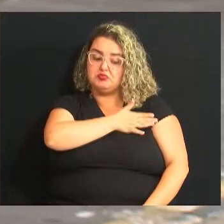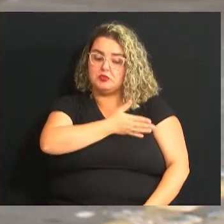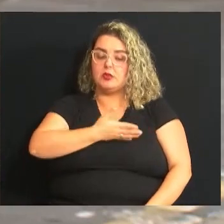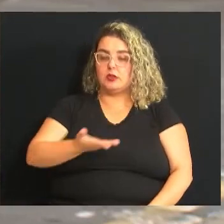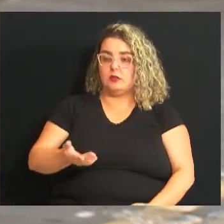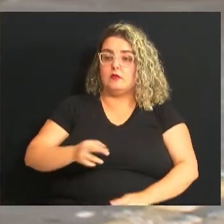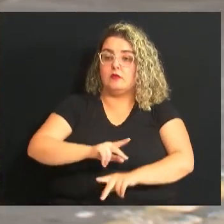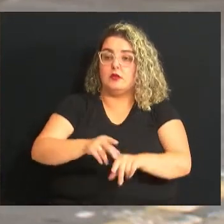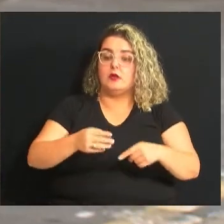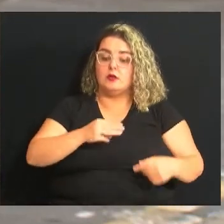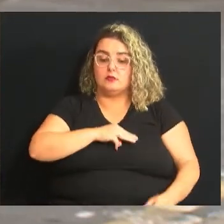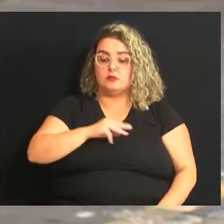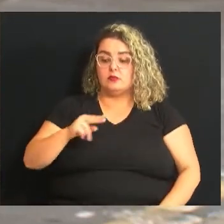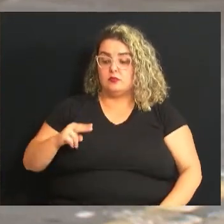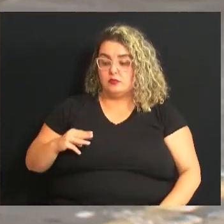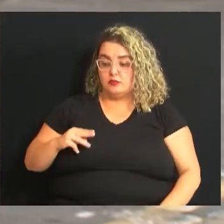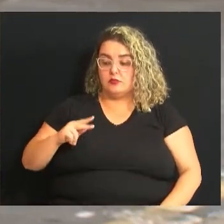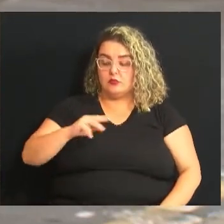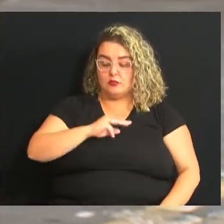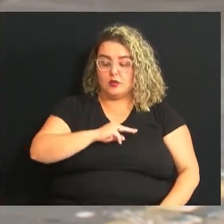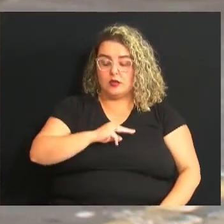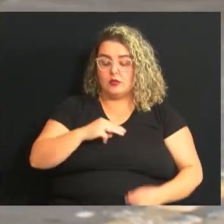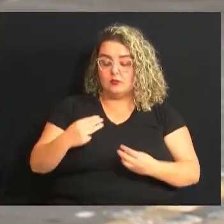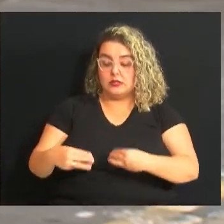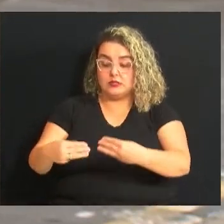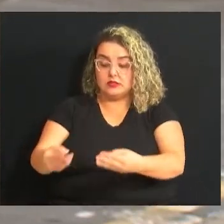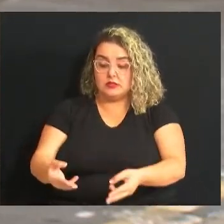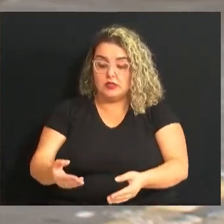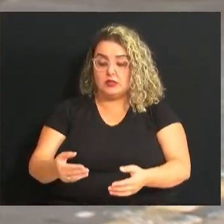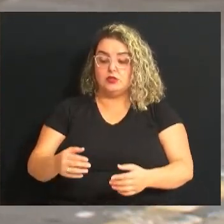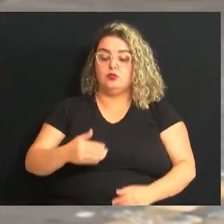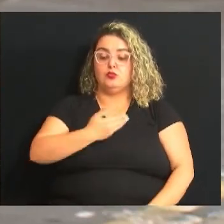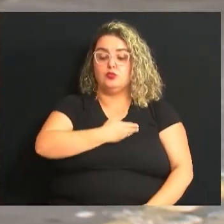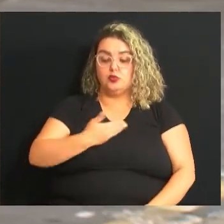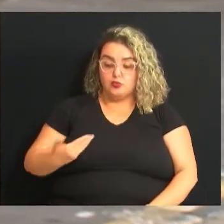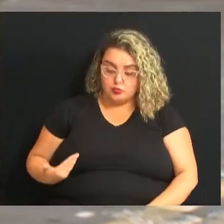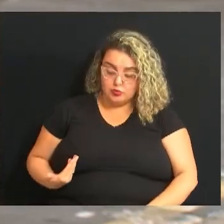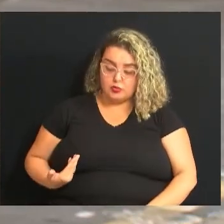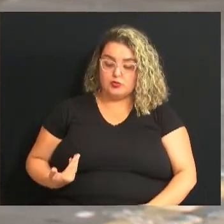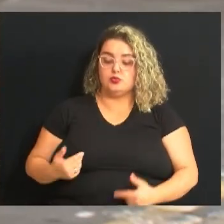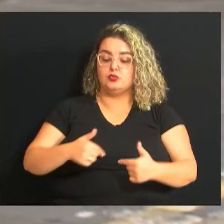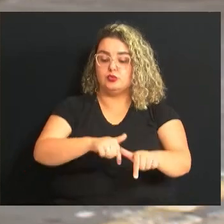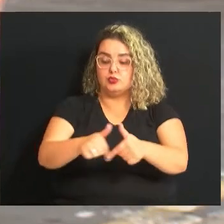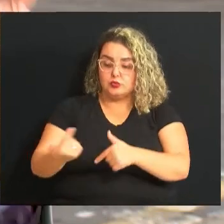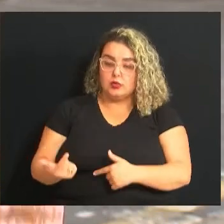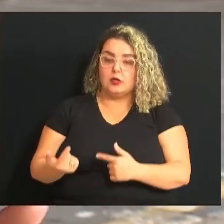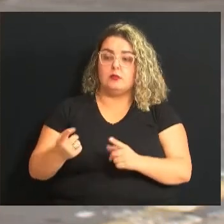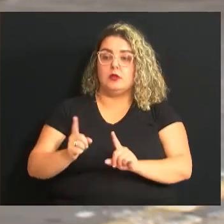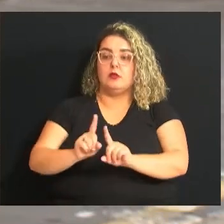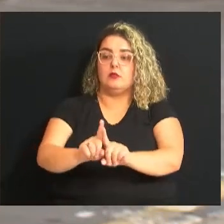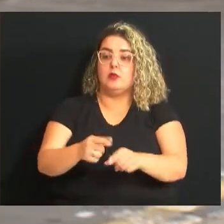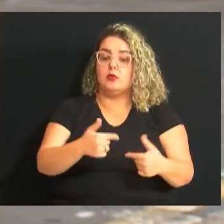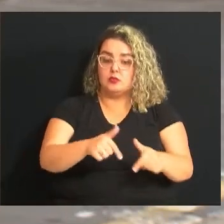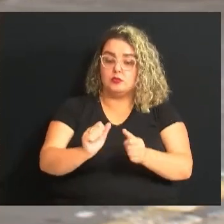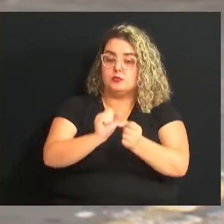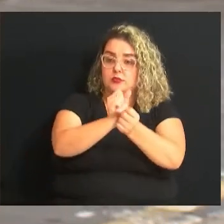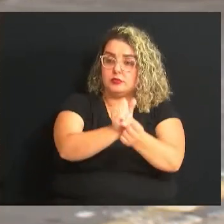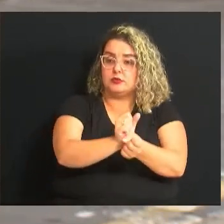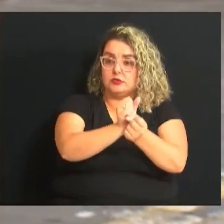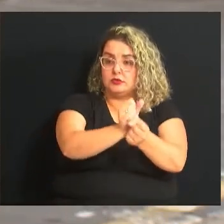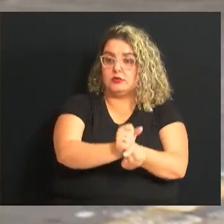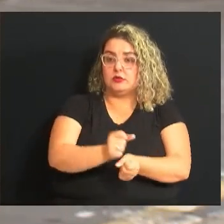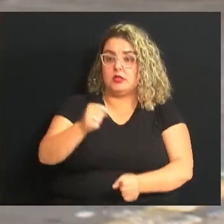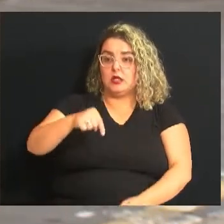várias parcerias com o Ministério Público do Trabalho, combate ao trabalho escravo, ao trabalho análogo ao trabalho escravo, no Ministério Público do